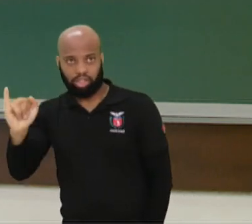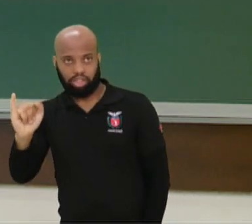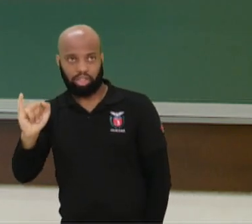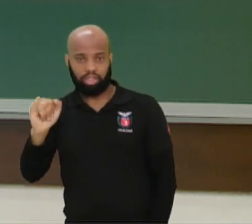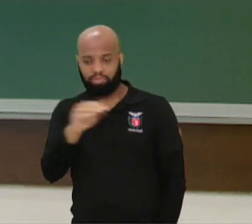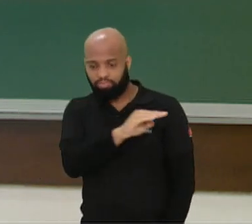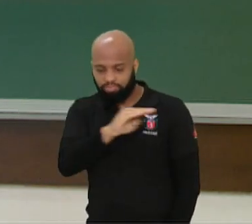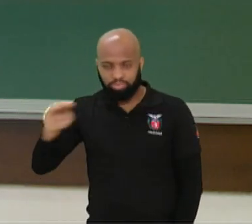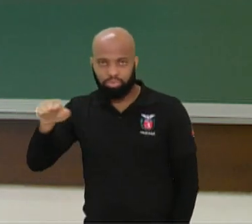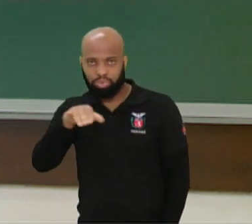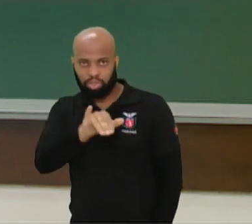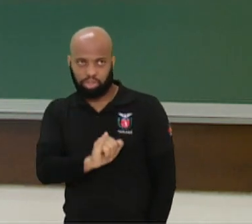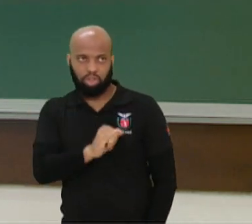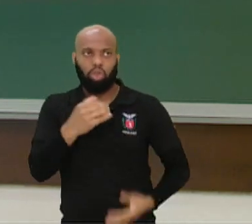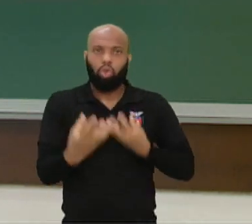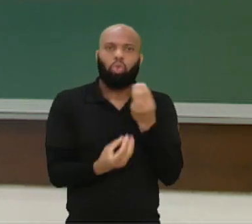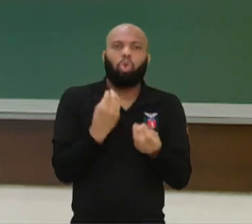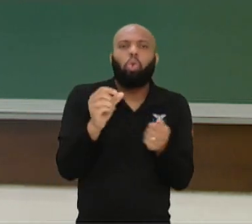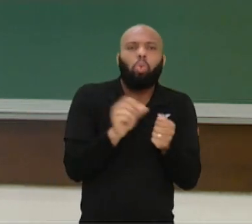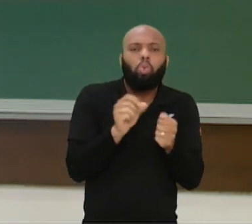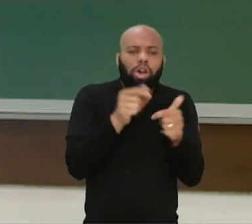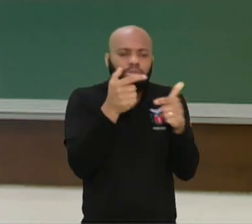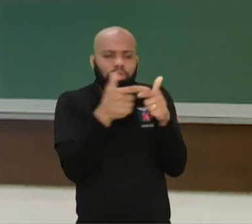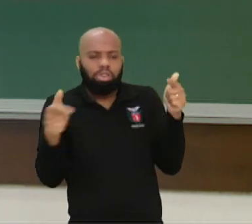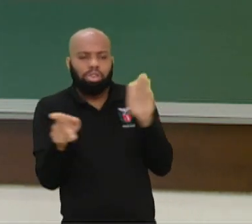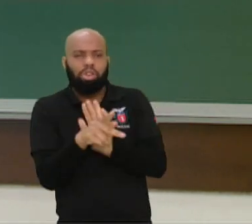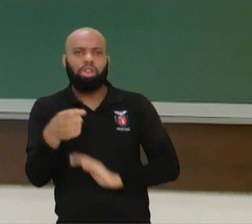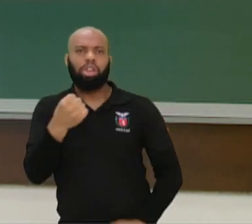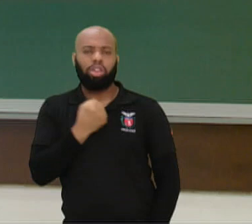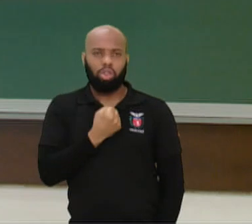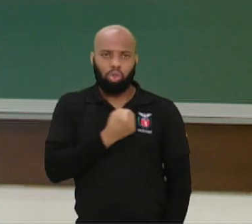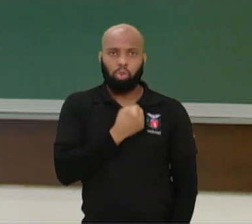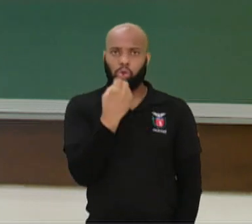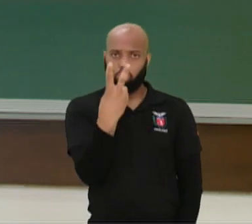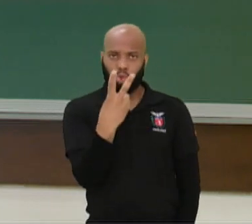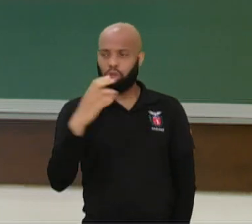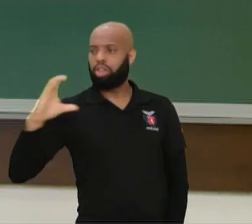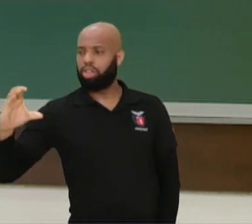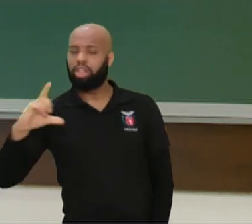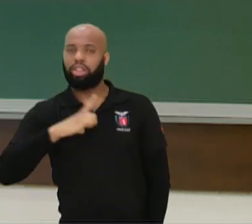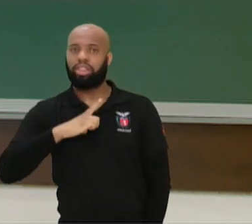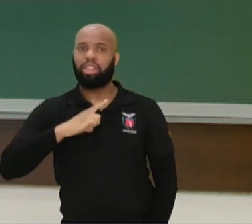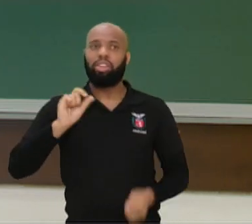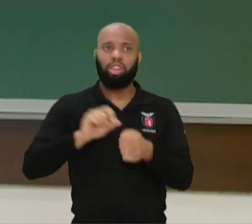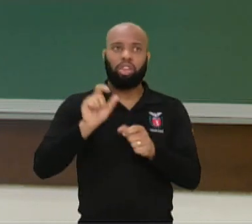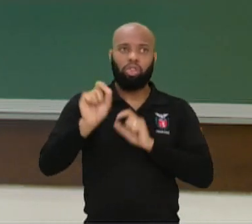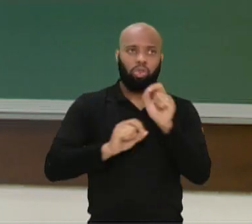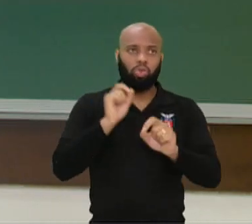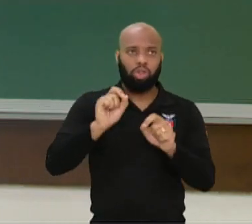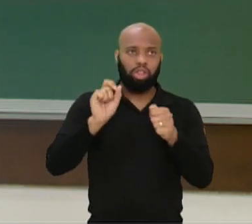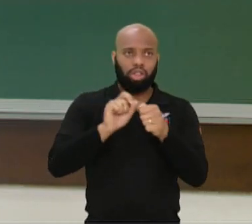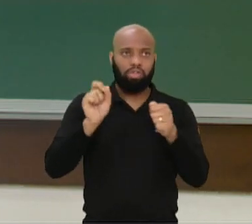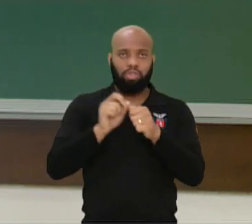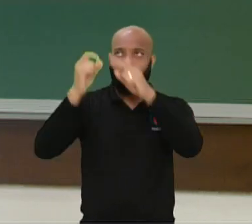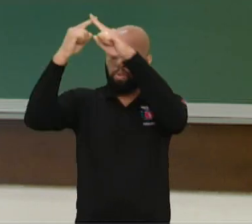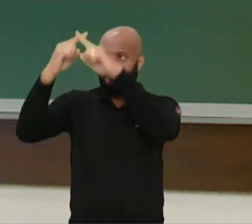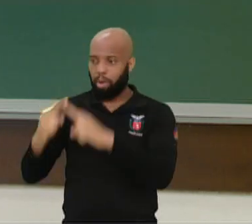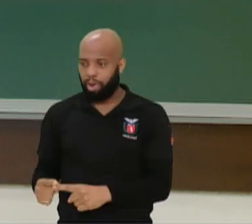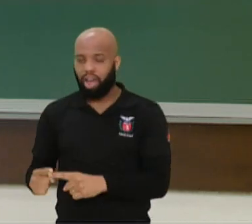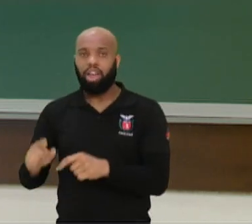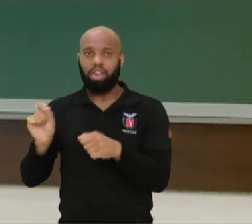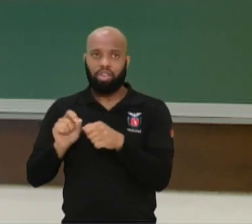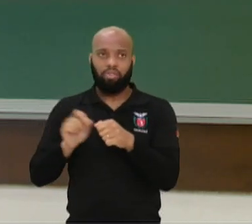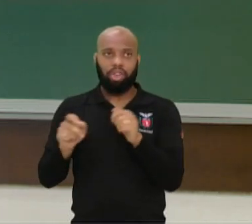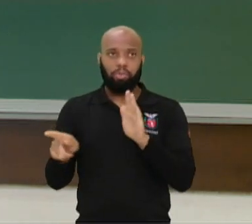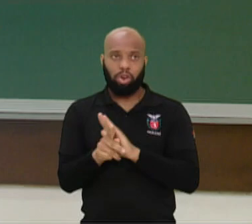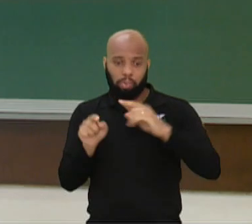por i. Como que faz divisão entre dois números complexos? Multiplica numerador e denominador pelo conjugado